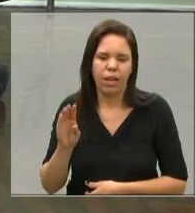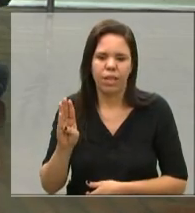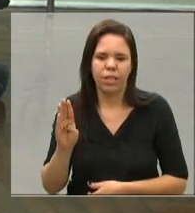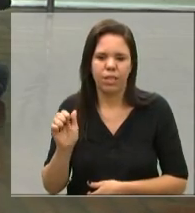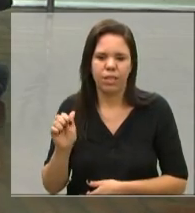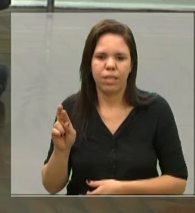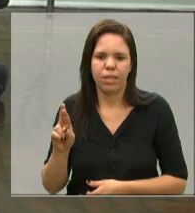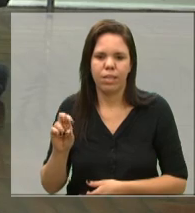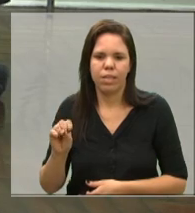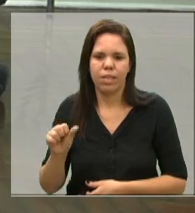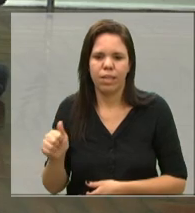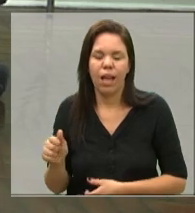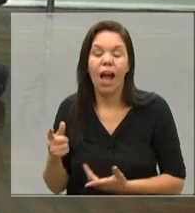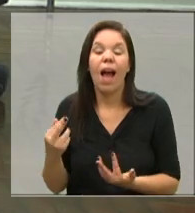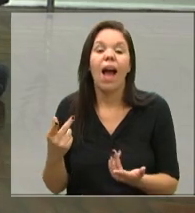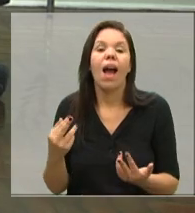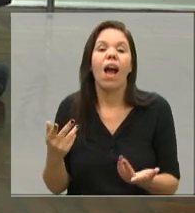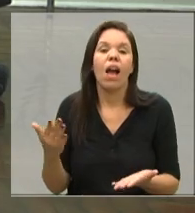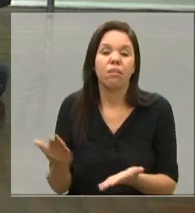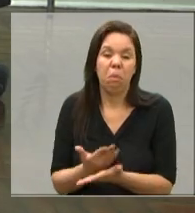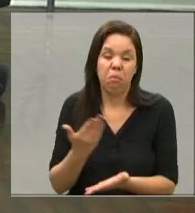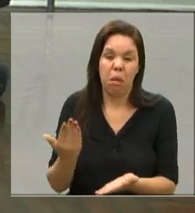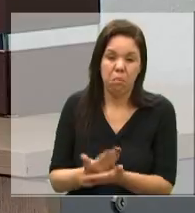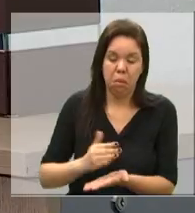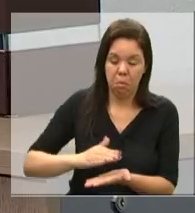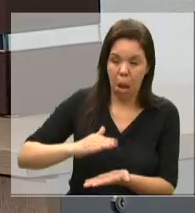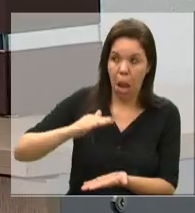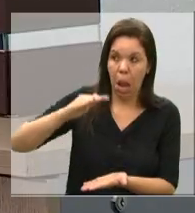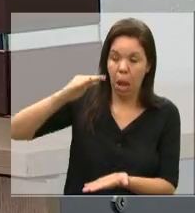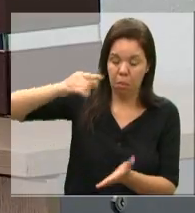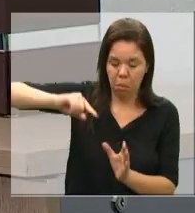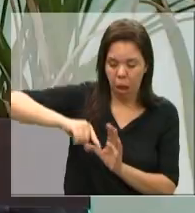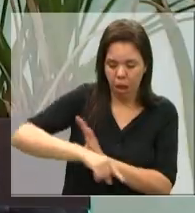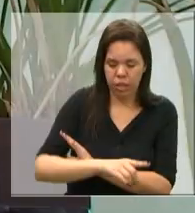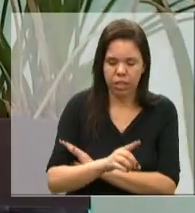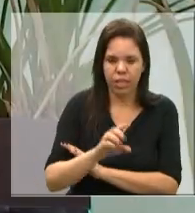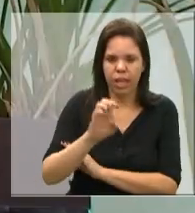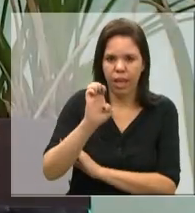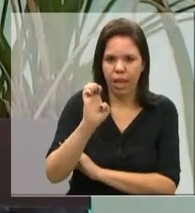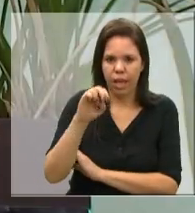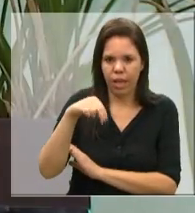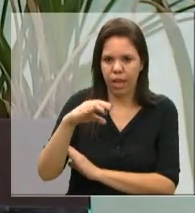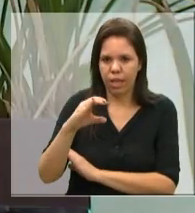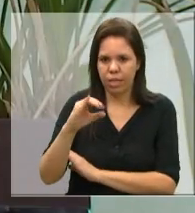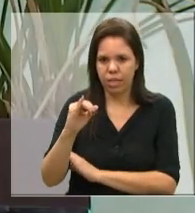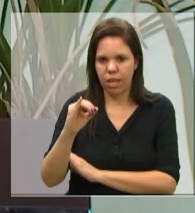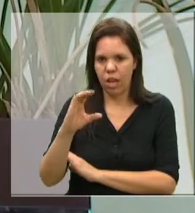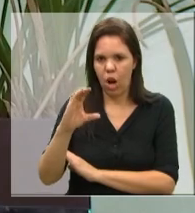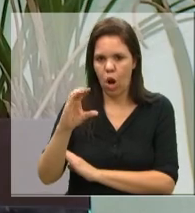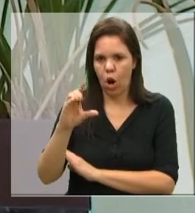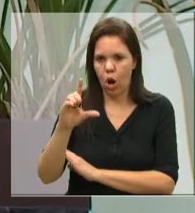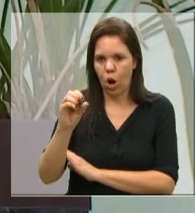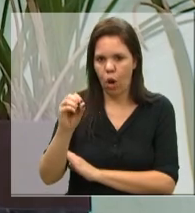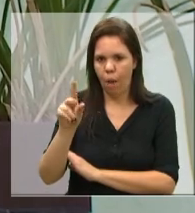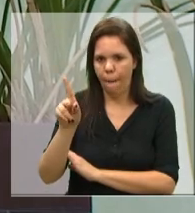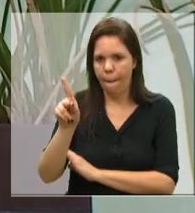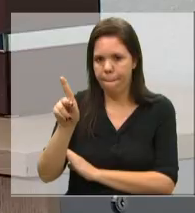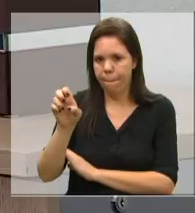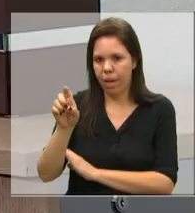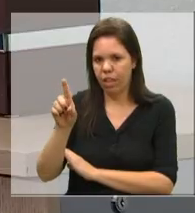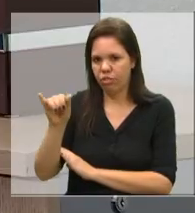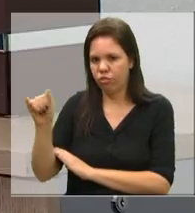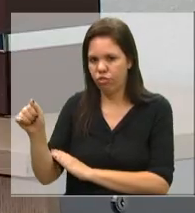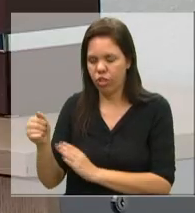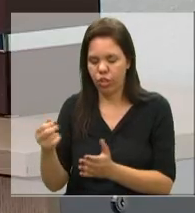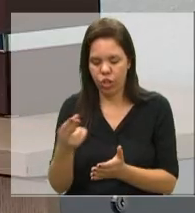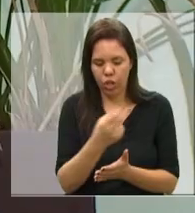Barça, substituída agora para você, né, André? Conheço. Substituída agora por robustas plataformas de busca, colocam a